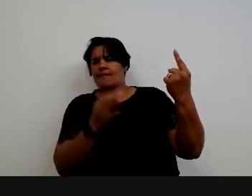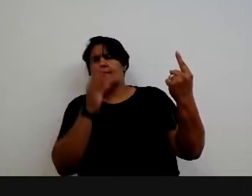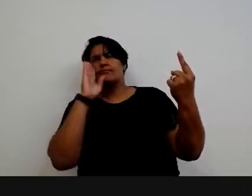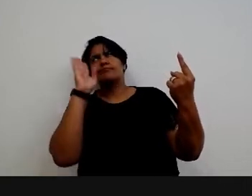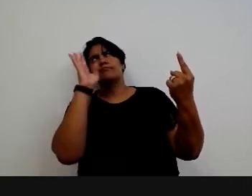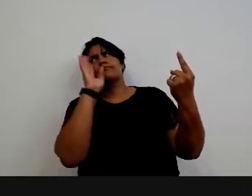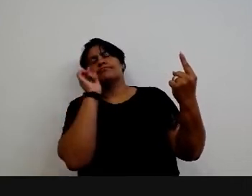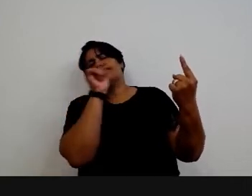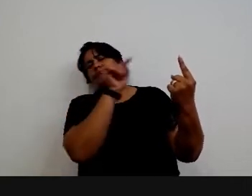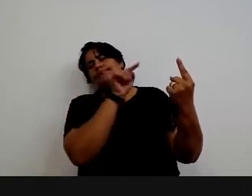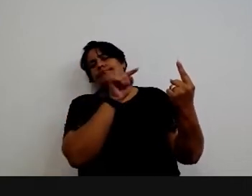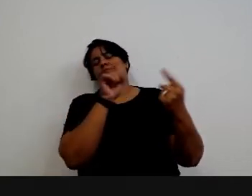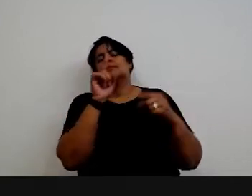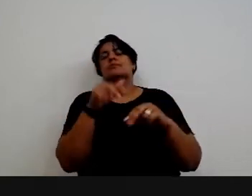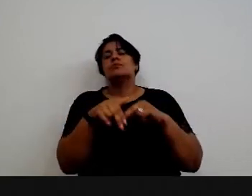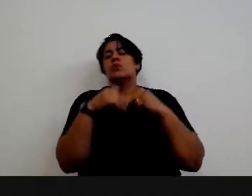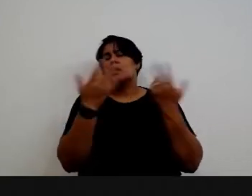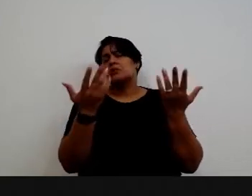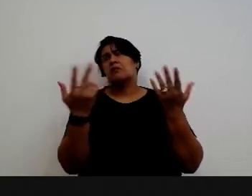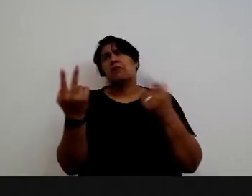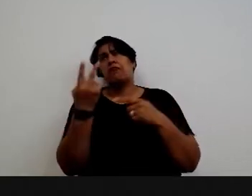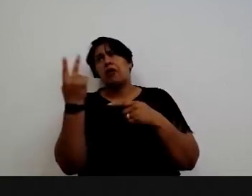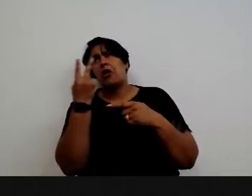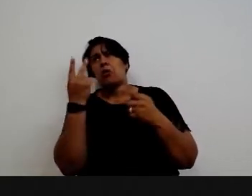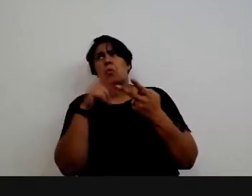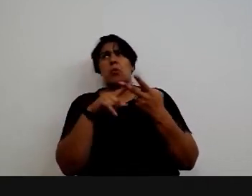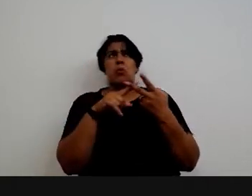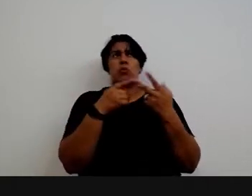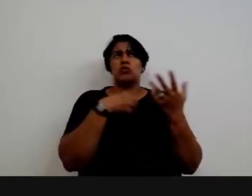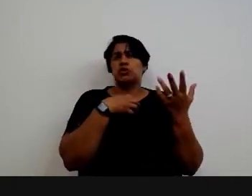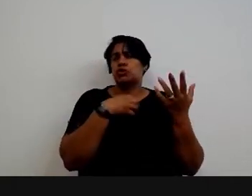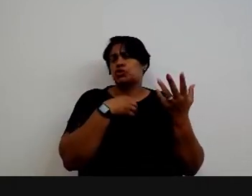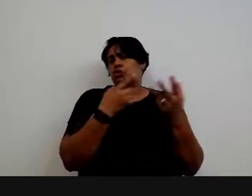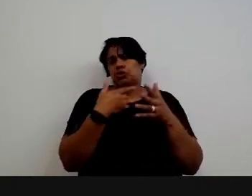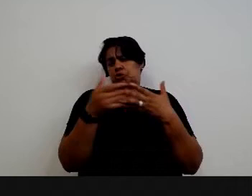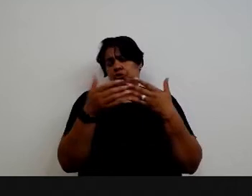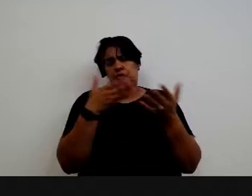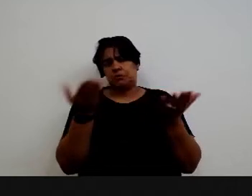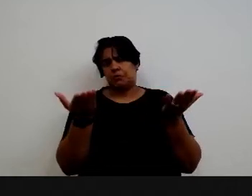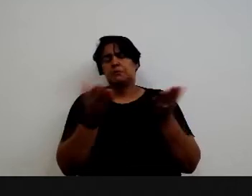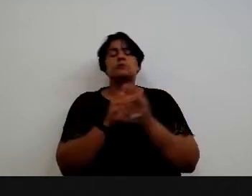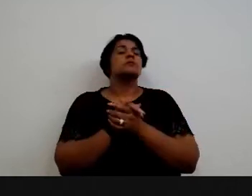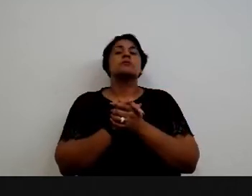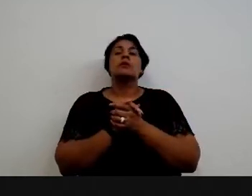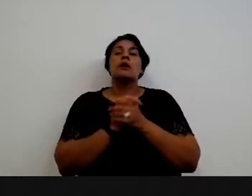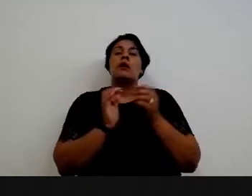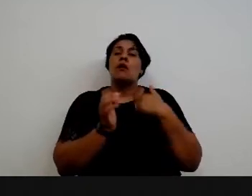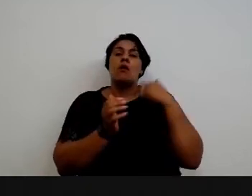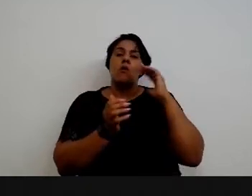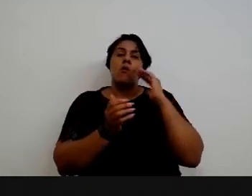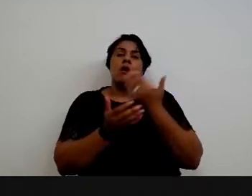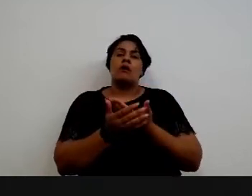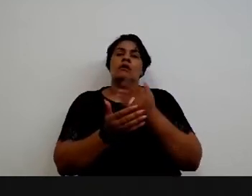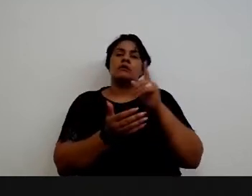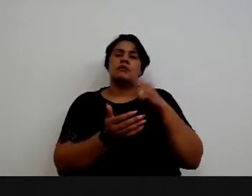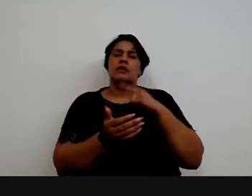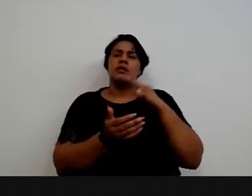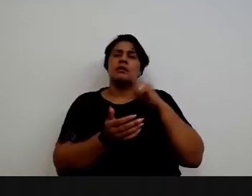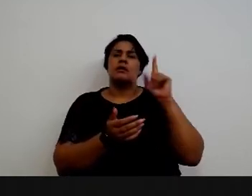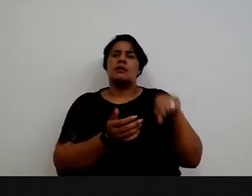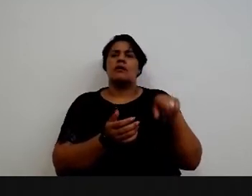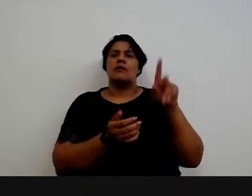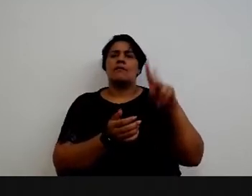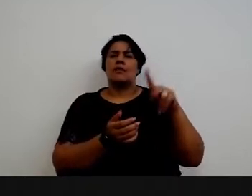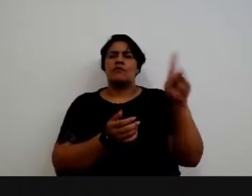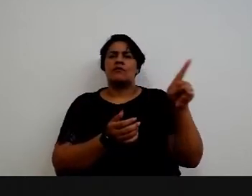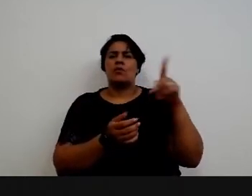vocês por algum valor com o qual vocês se identificavam. Eu não acredito que alguém aqui tenha um professor marcante porque ele